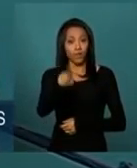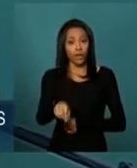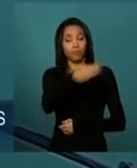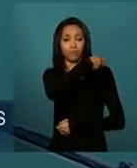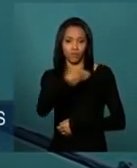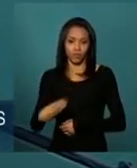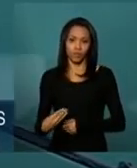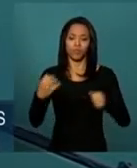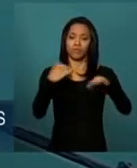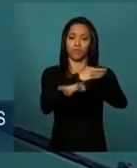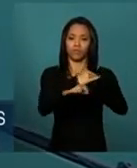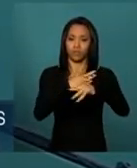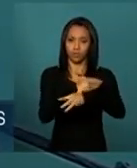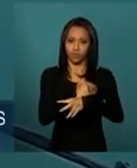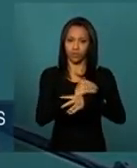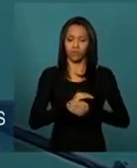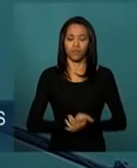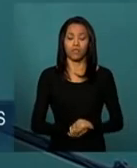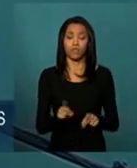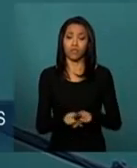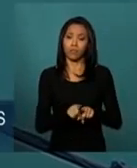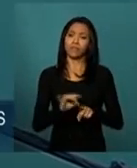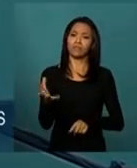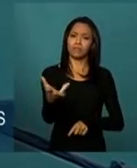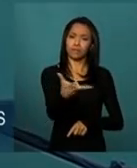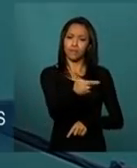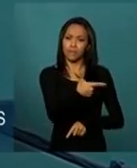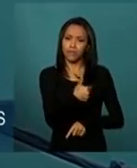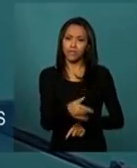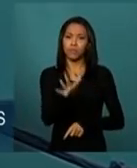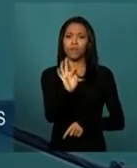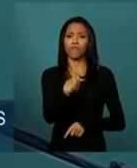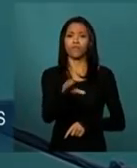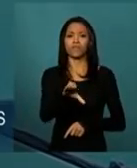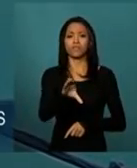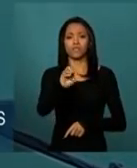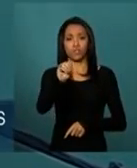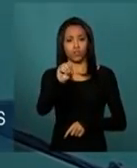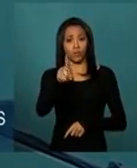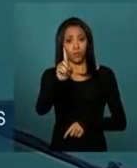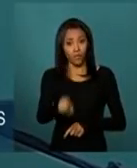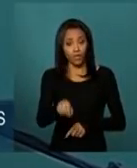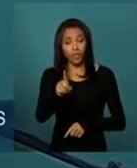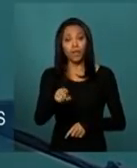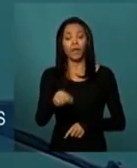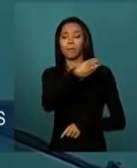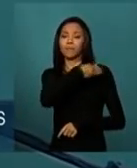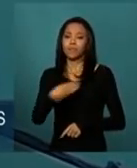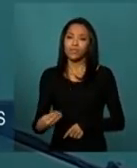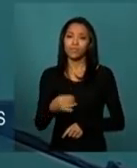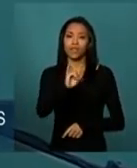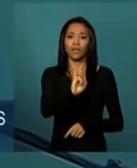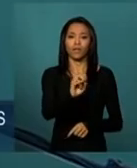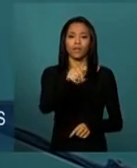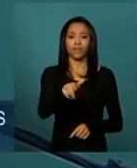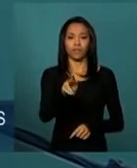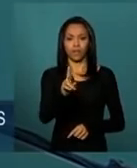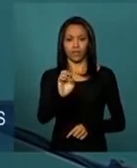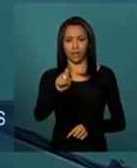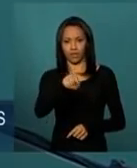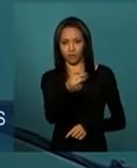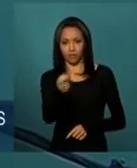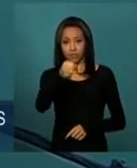das Cidades, excelentíssimo senhor Francisco Teixeira, ministro da Integração Nacional,